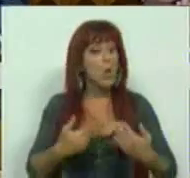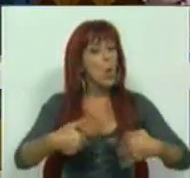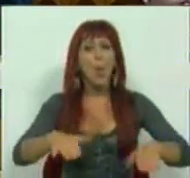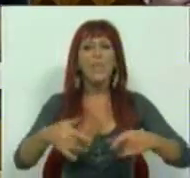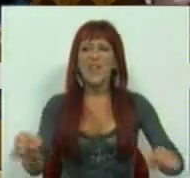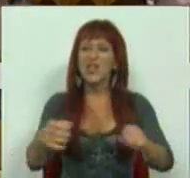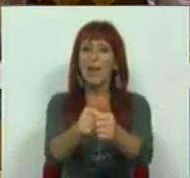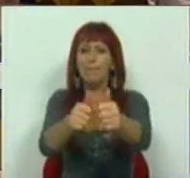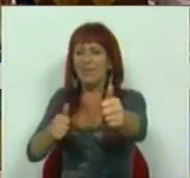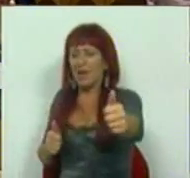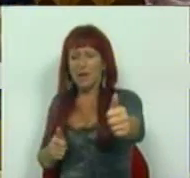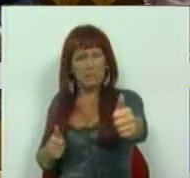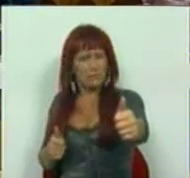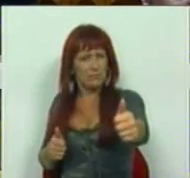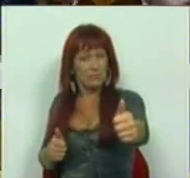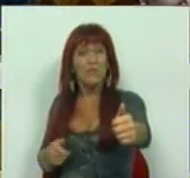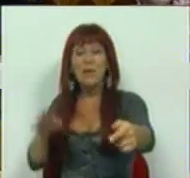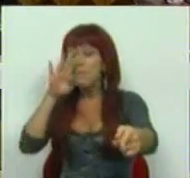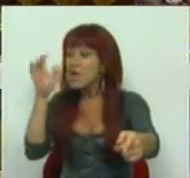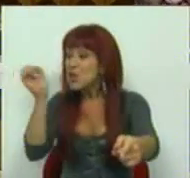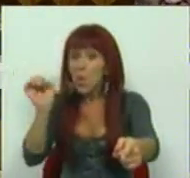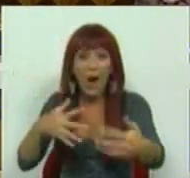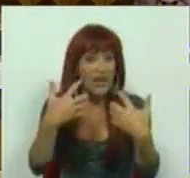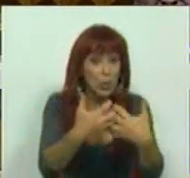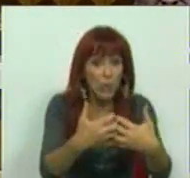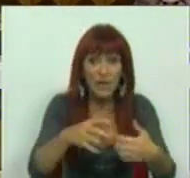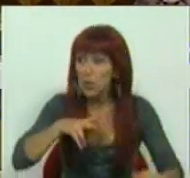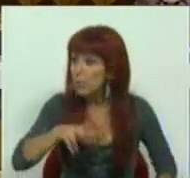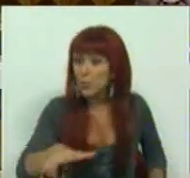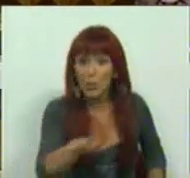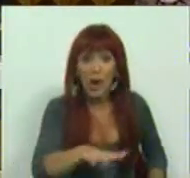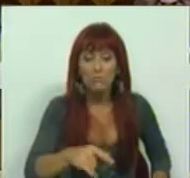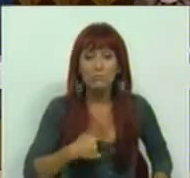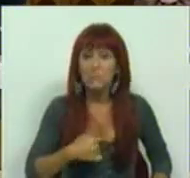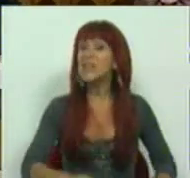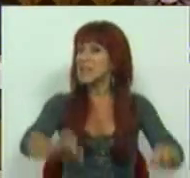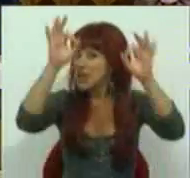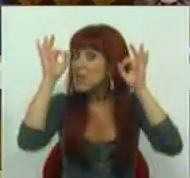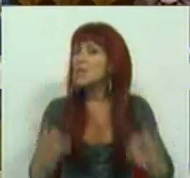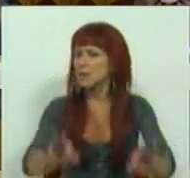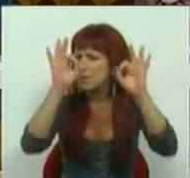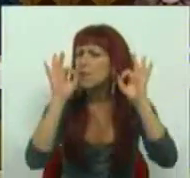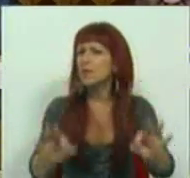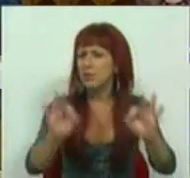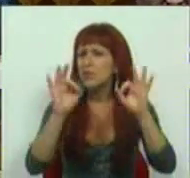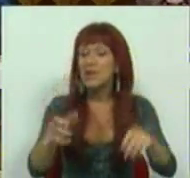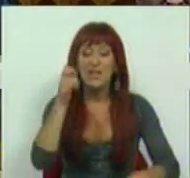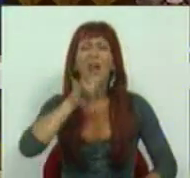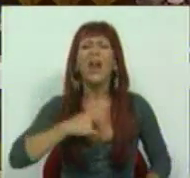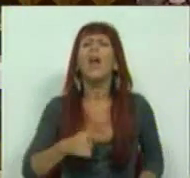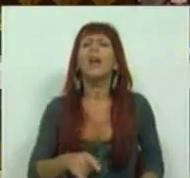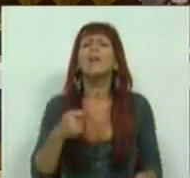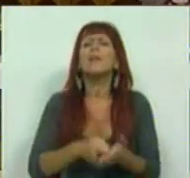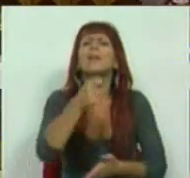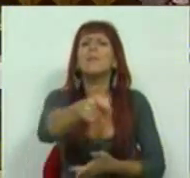deixar ninguém para trás. Mas se não há nenhuma dúvida neste país, é a certeza certa de quem é que está